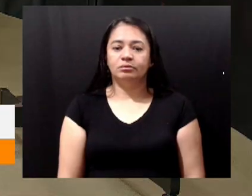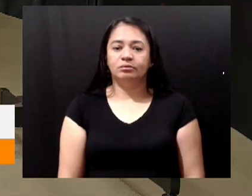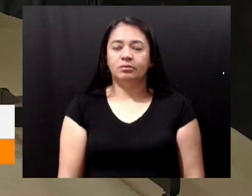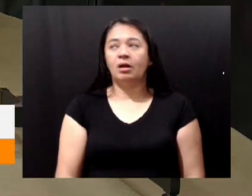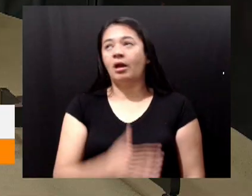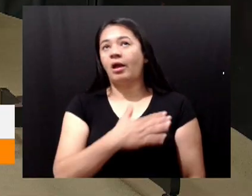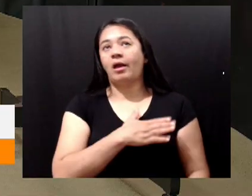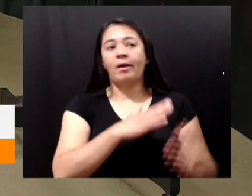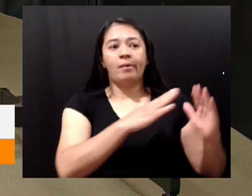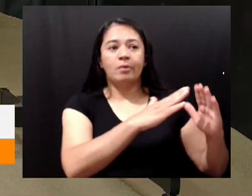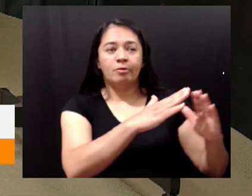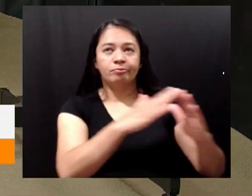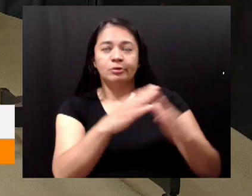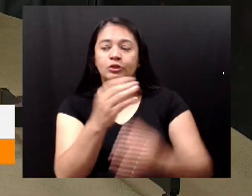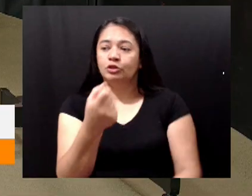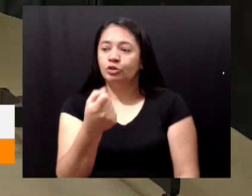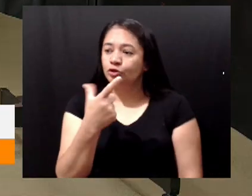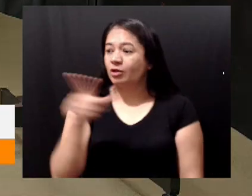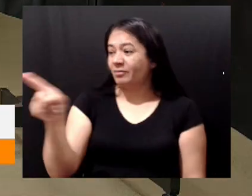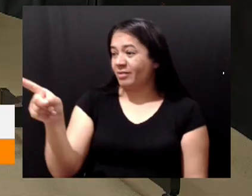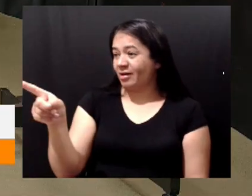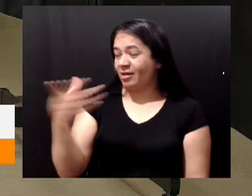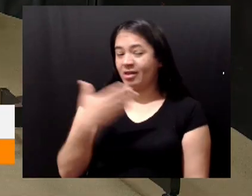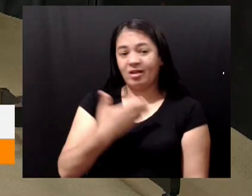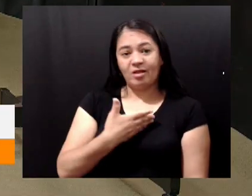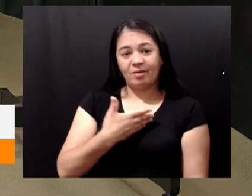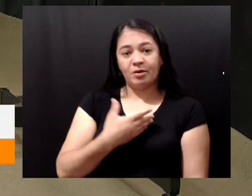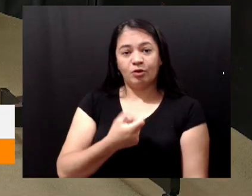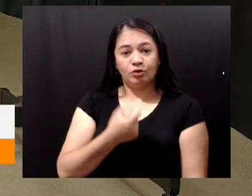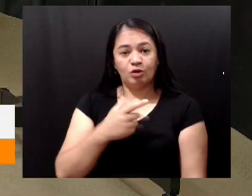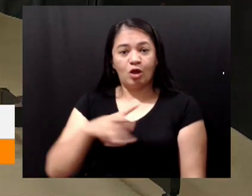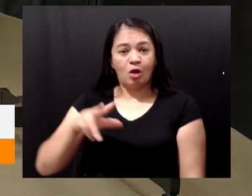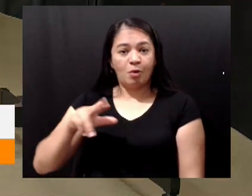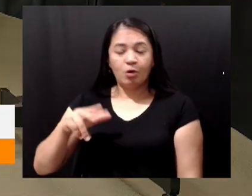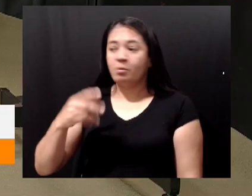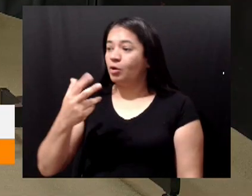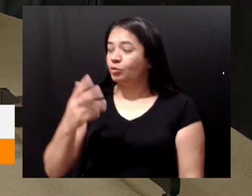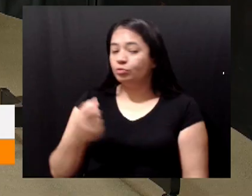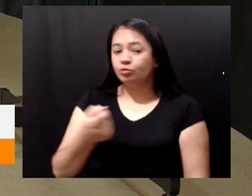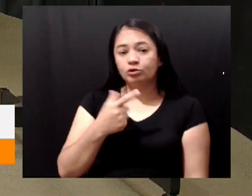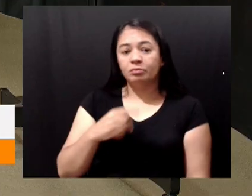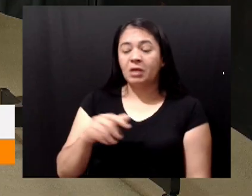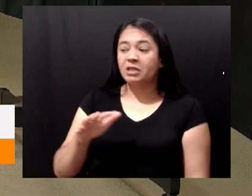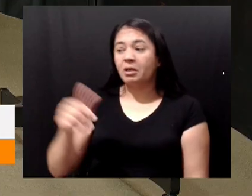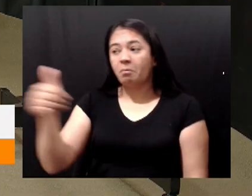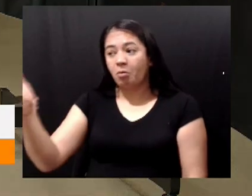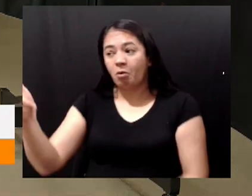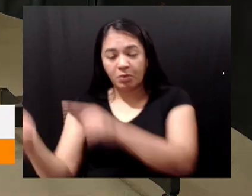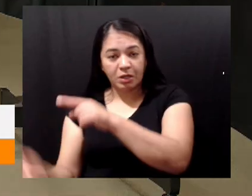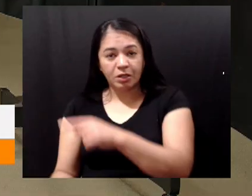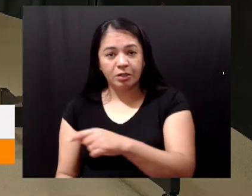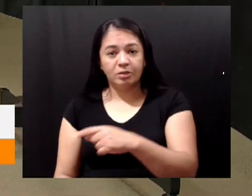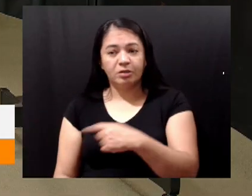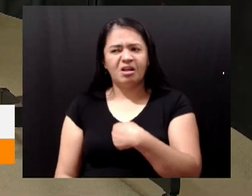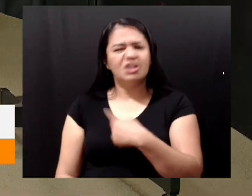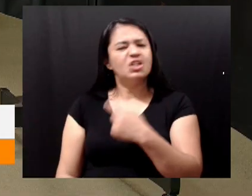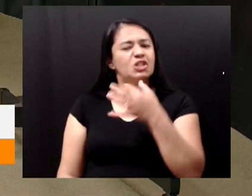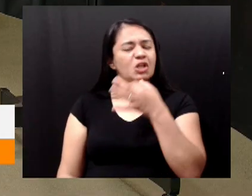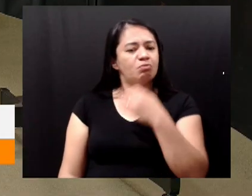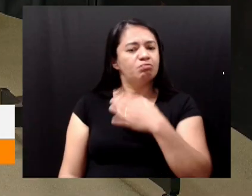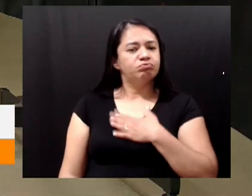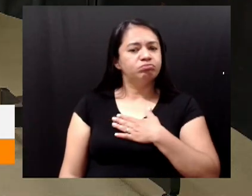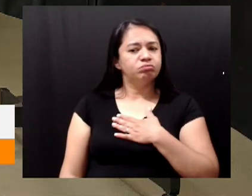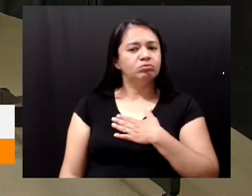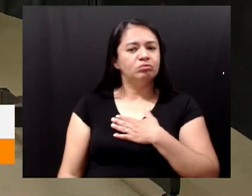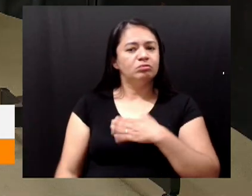meu irmão toma, ele deu um remédio para que eu tomasse também, de repente faz bem para ele, vai fazer bem para mim, e aí isso pode